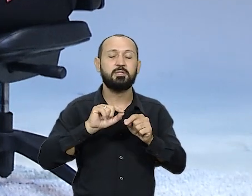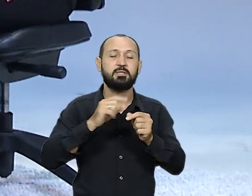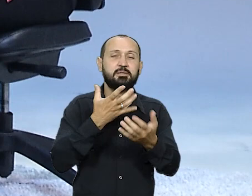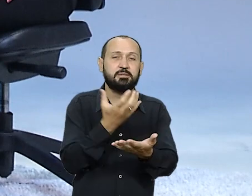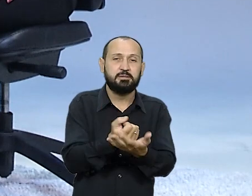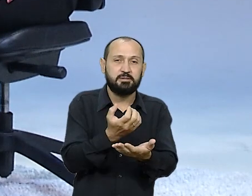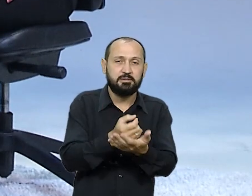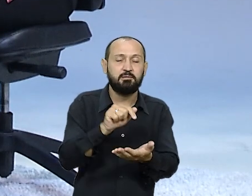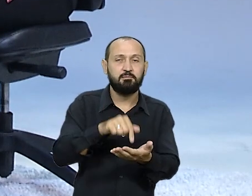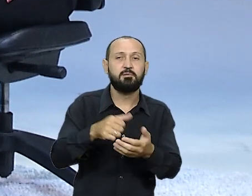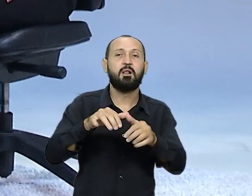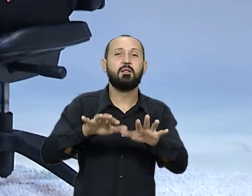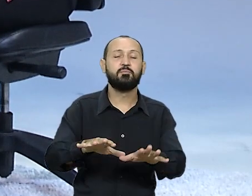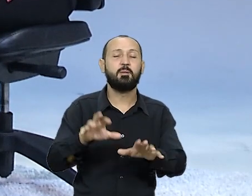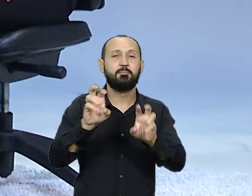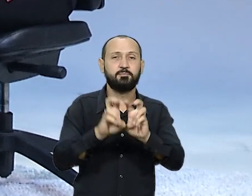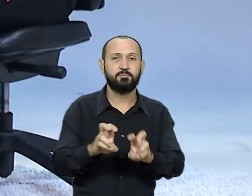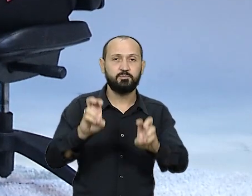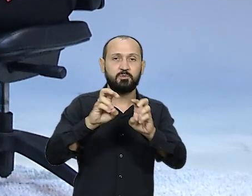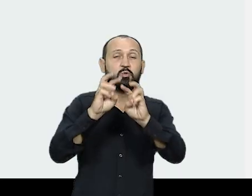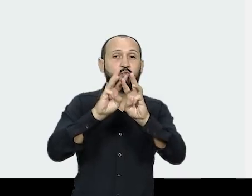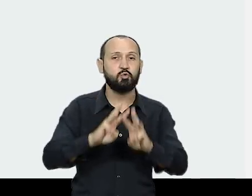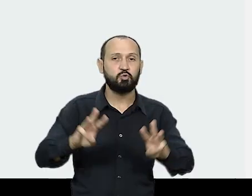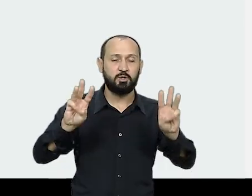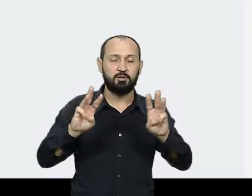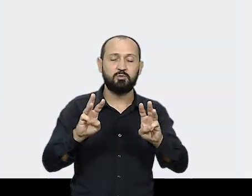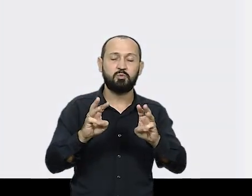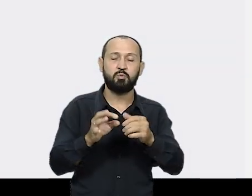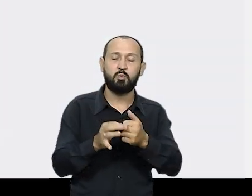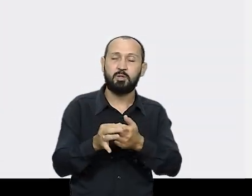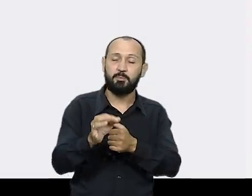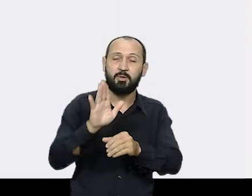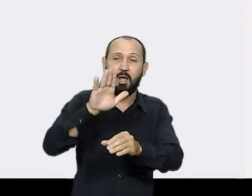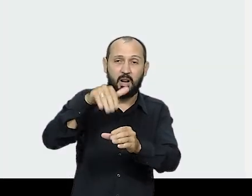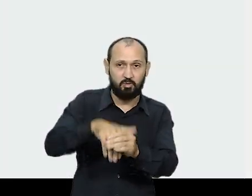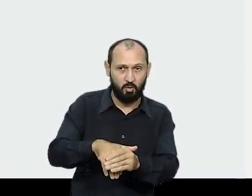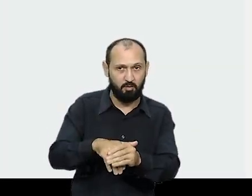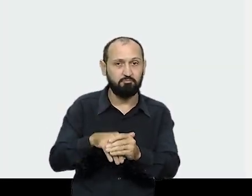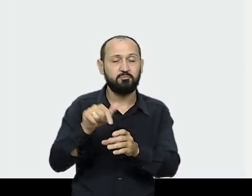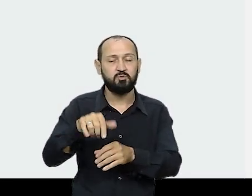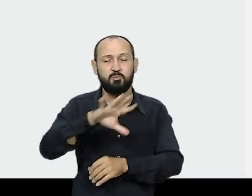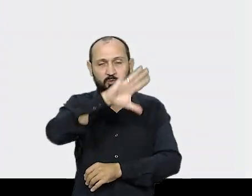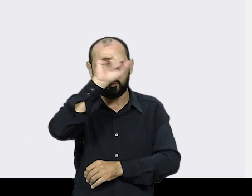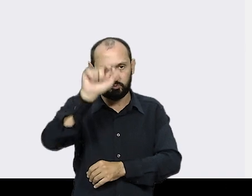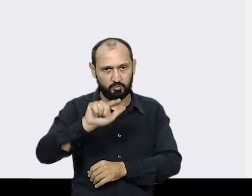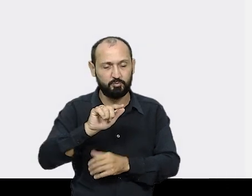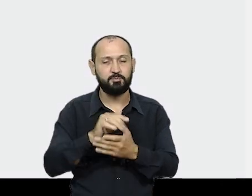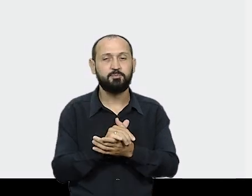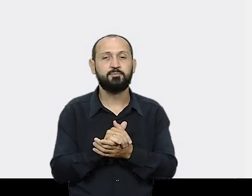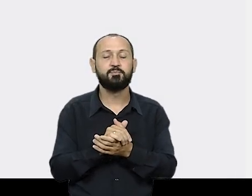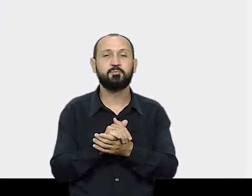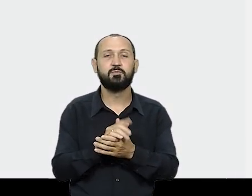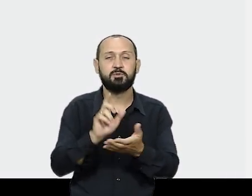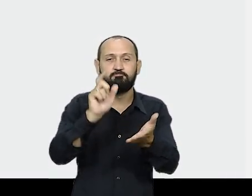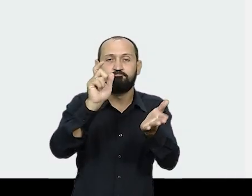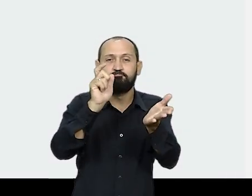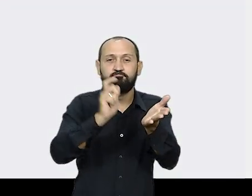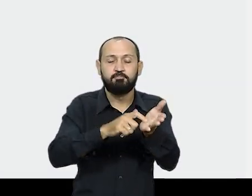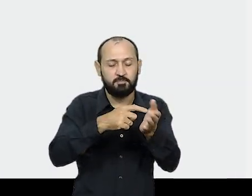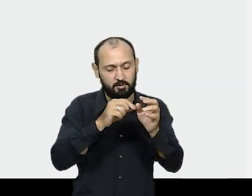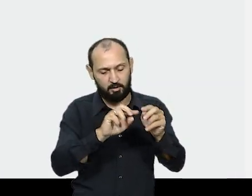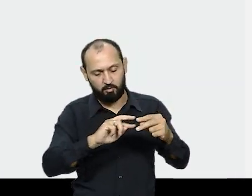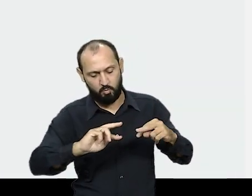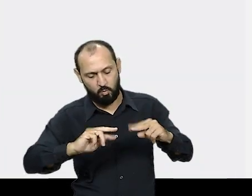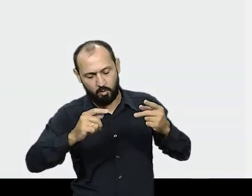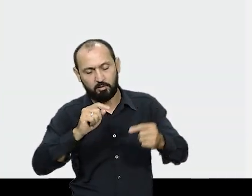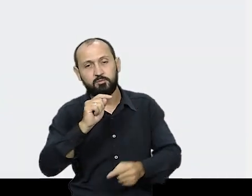que todo esse material, ele está lá, de forma digital, no site do Tribunal Eleitoral. Então, Tribunal Eleitoral de Mato Grosso do Sul,